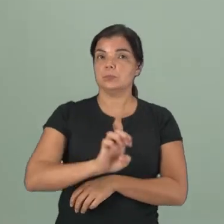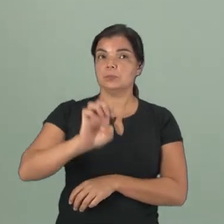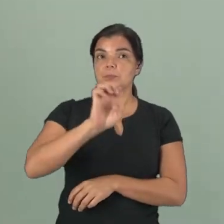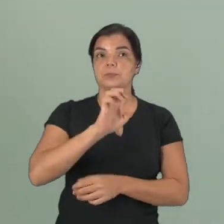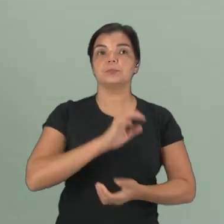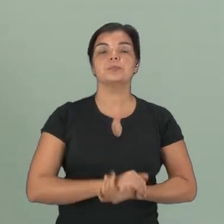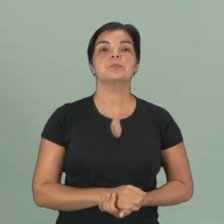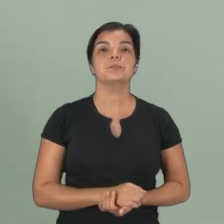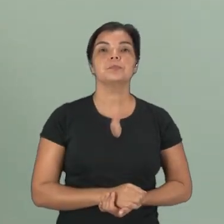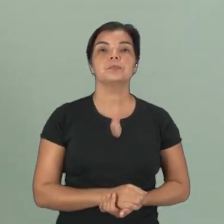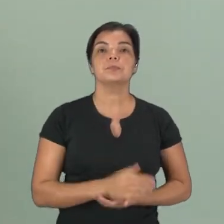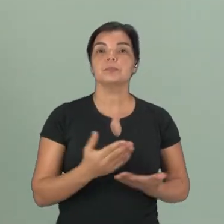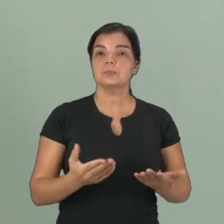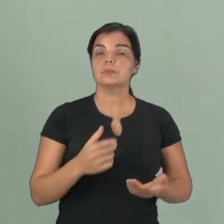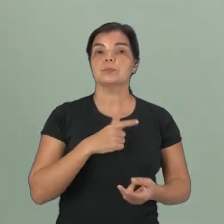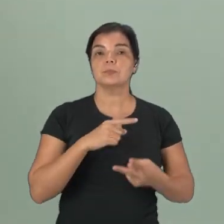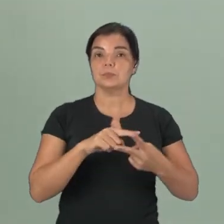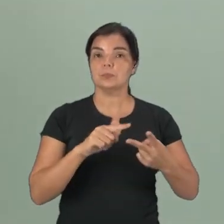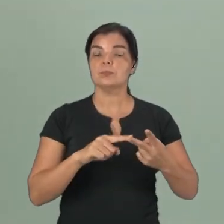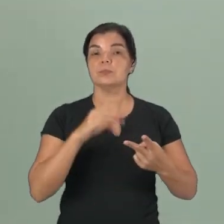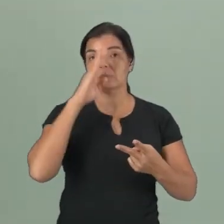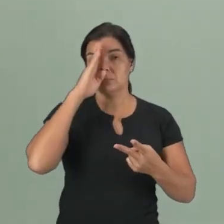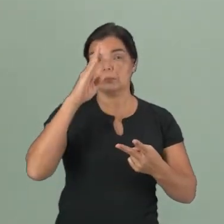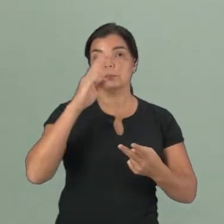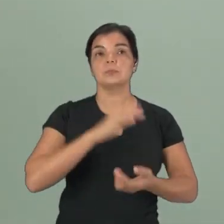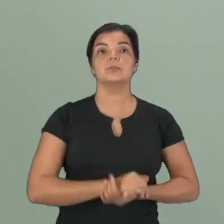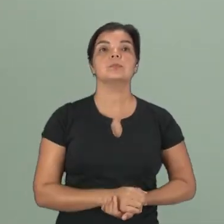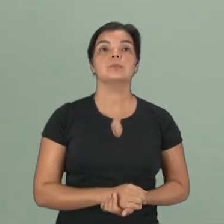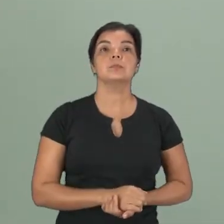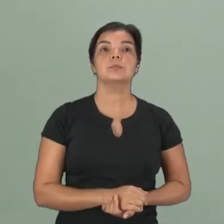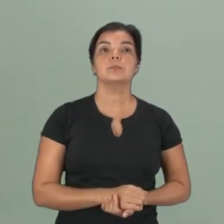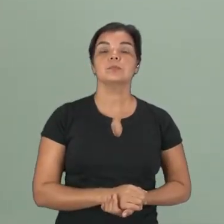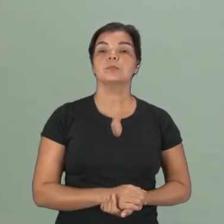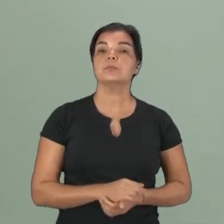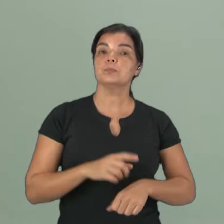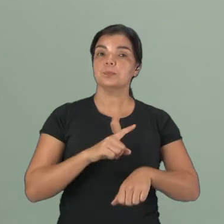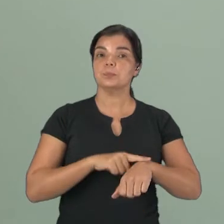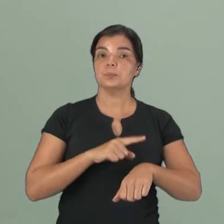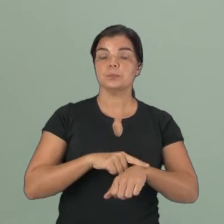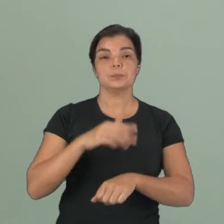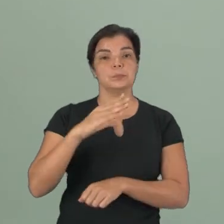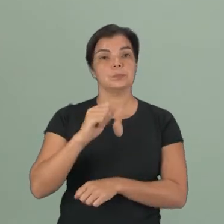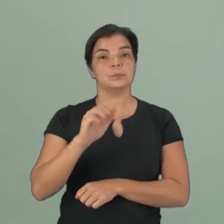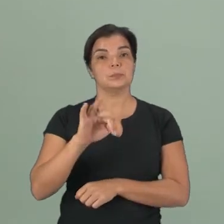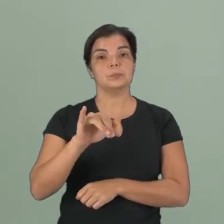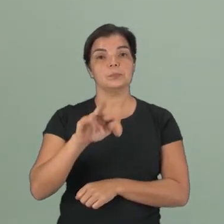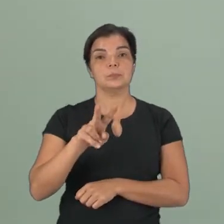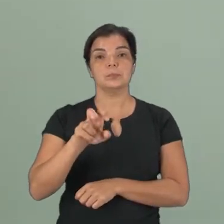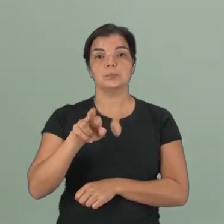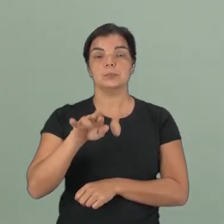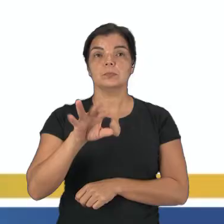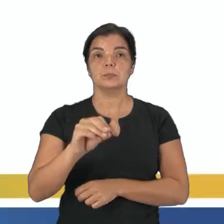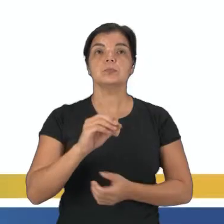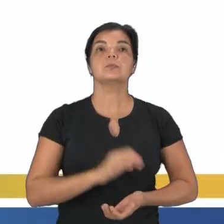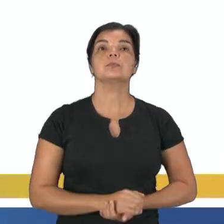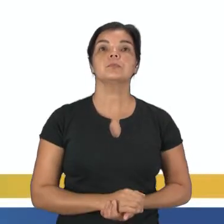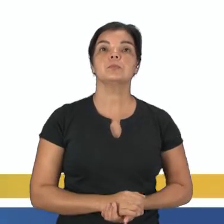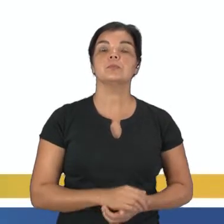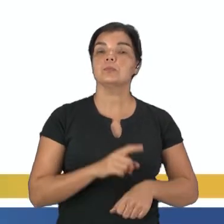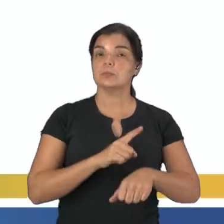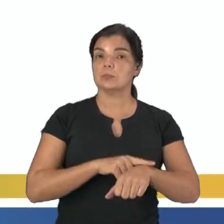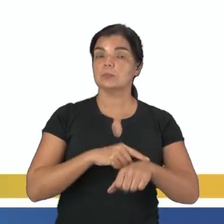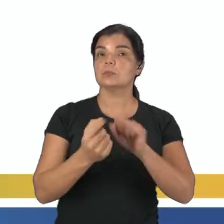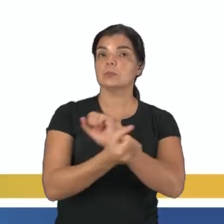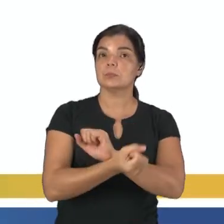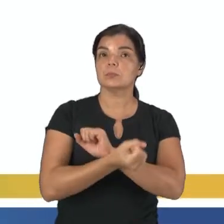certo? E aí a gente tem esses dois principais tempos. Agora vamos para os outros dois tempos. Observem, o tempo do